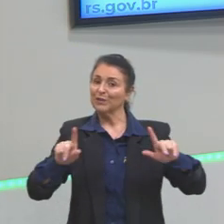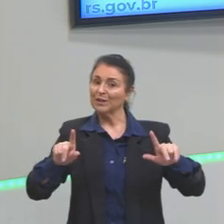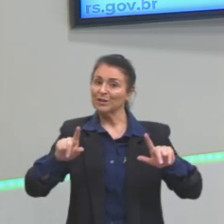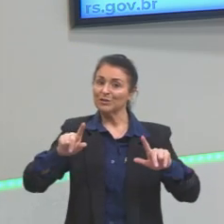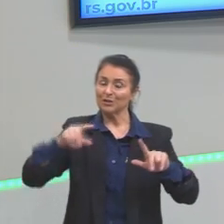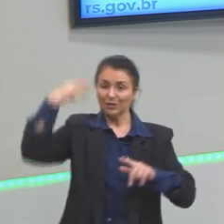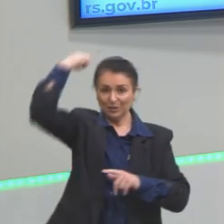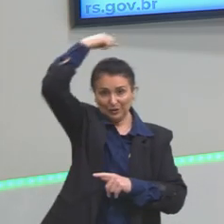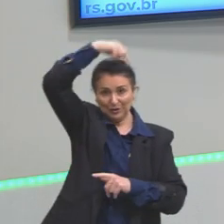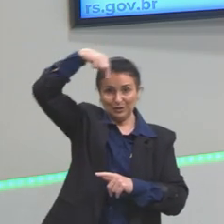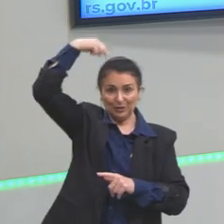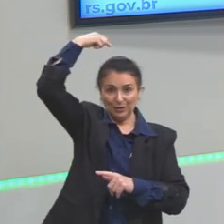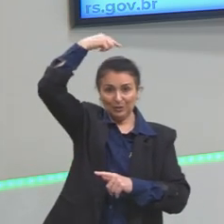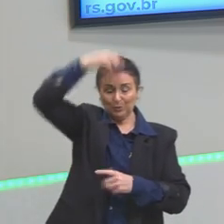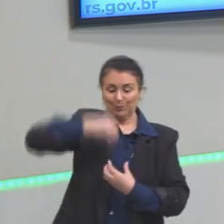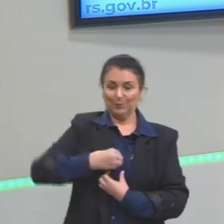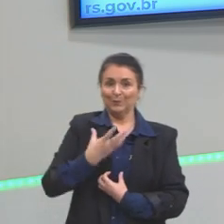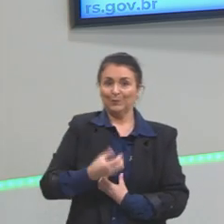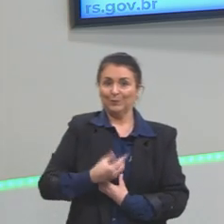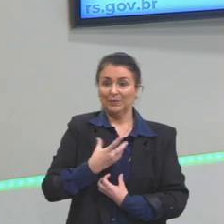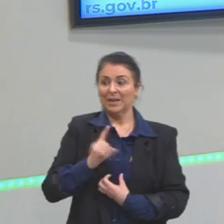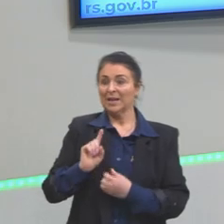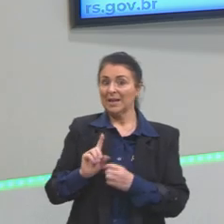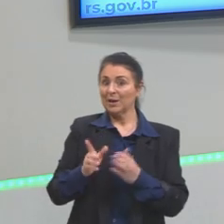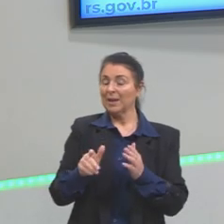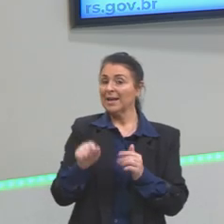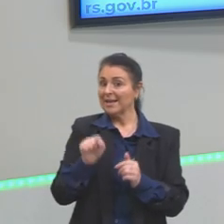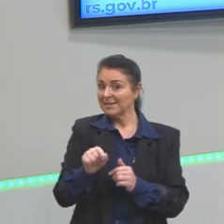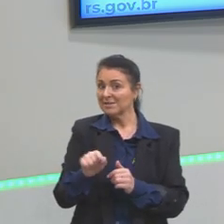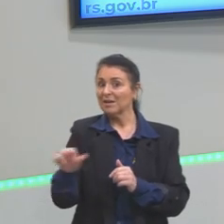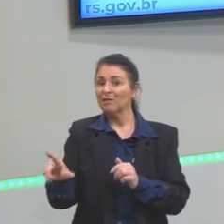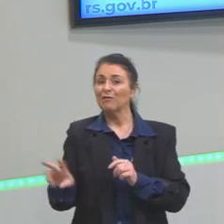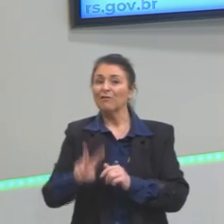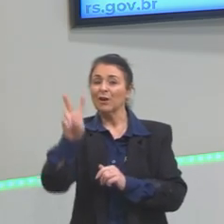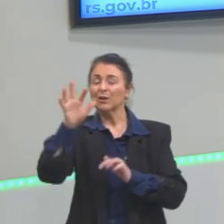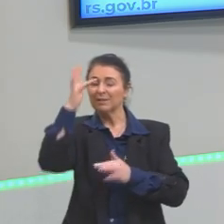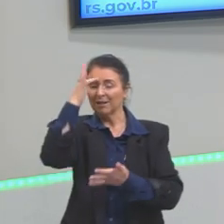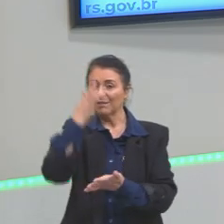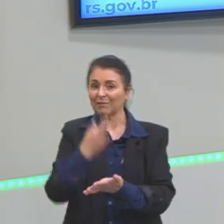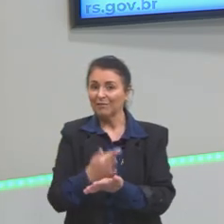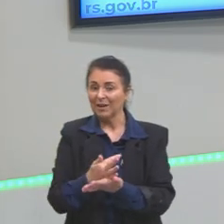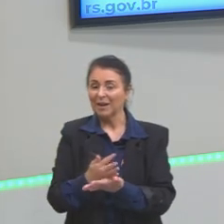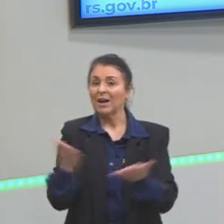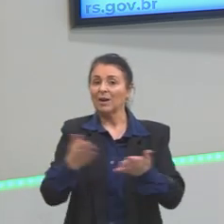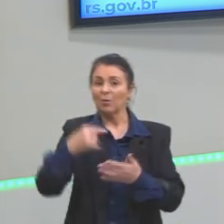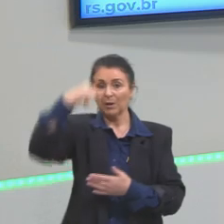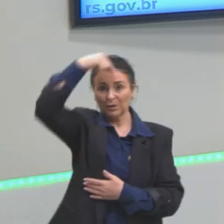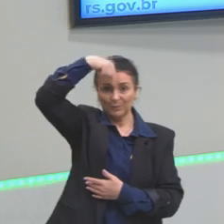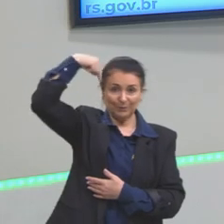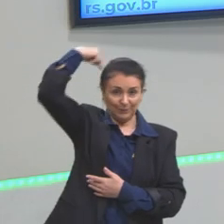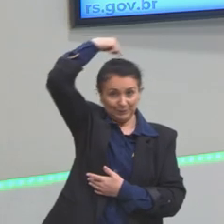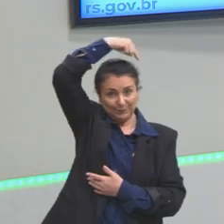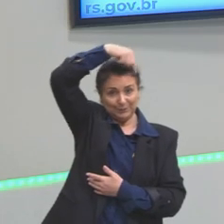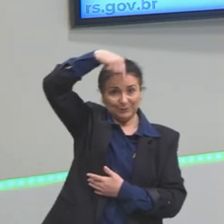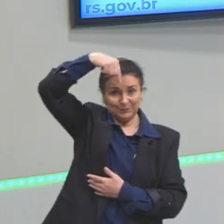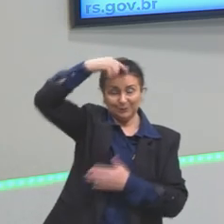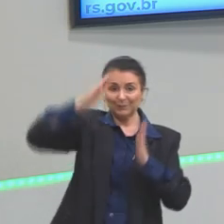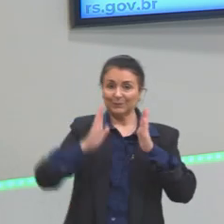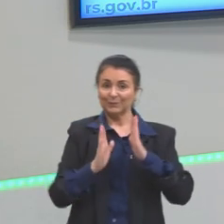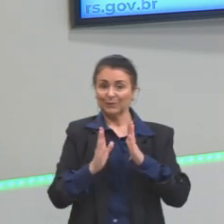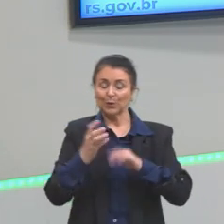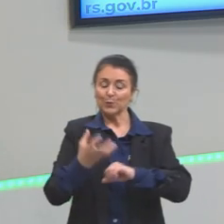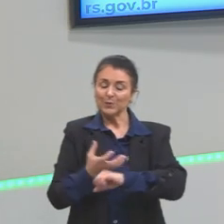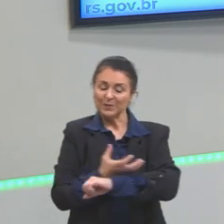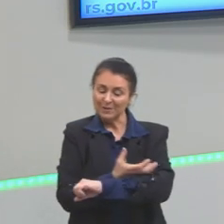Santo Agostinho valoriza muito a fé já Tomás de Aquino valoriza o sensível e a fé